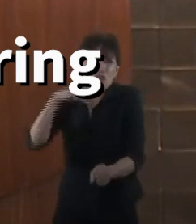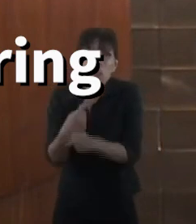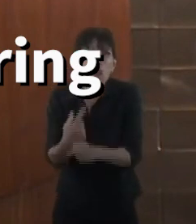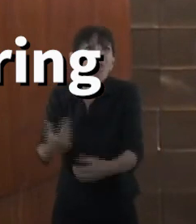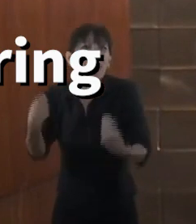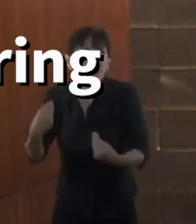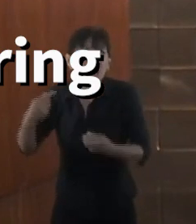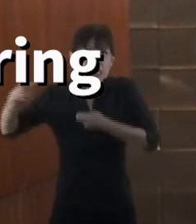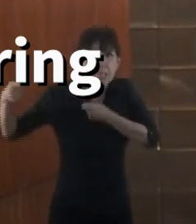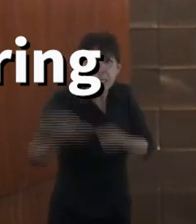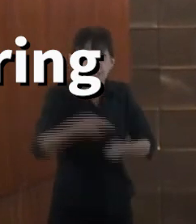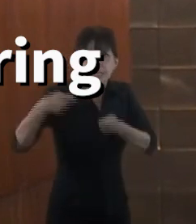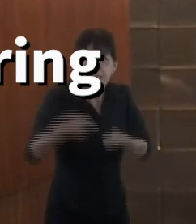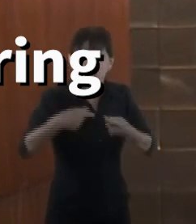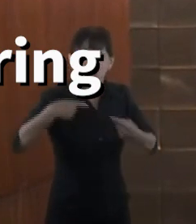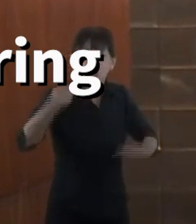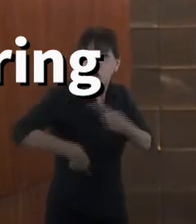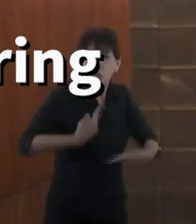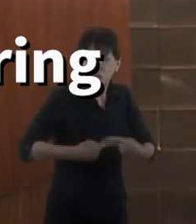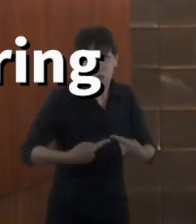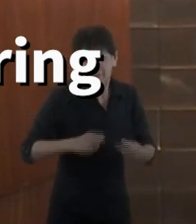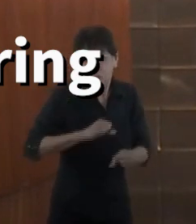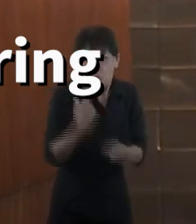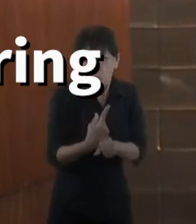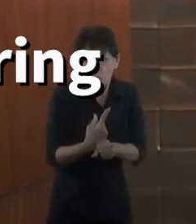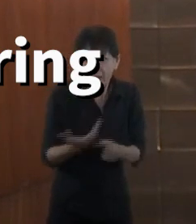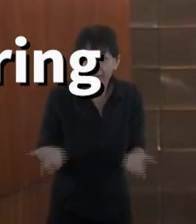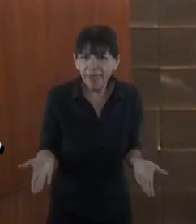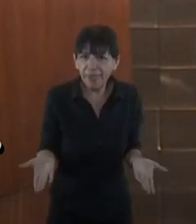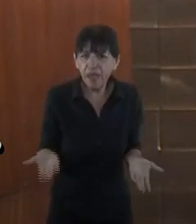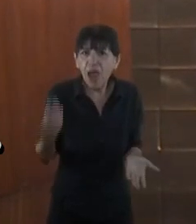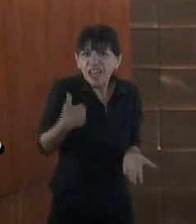a um país que só quer crescer